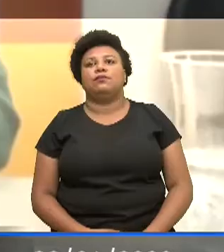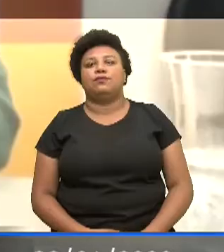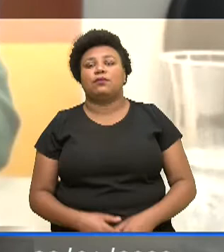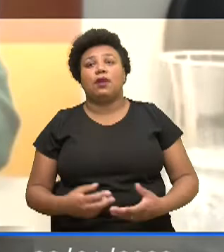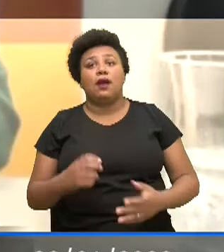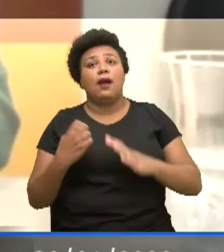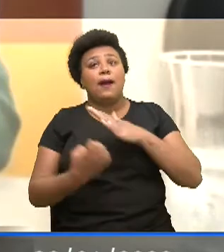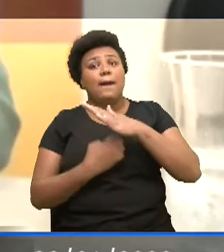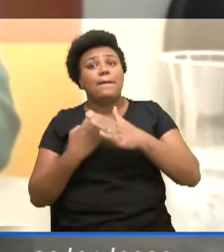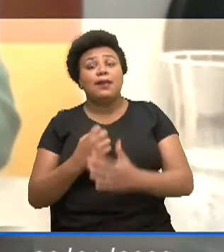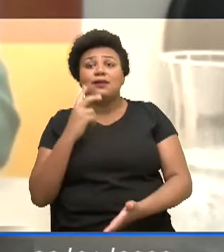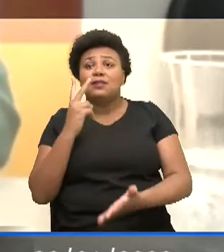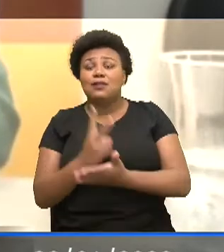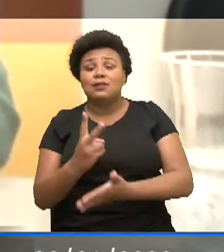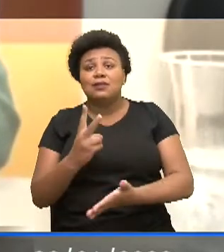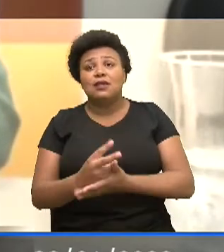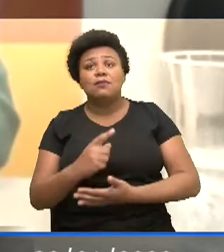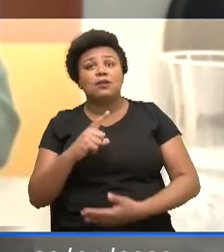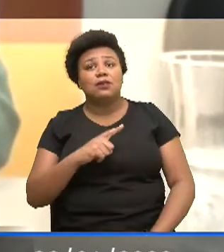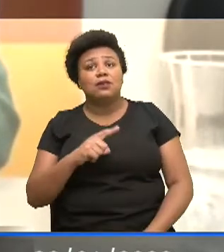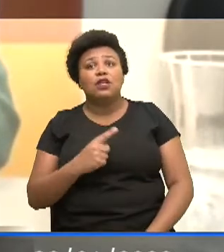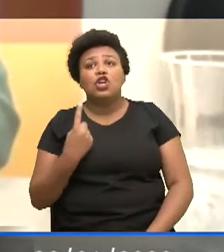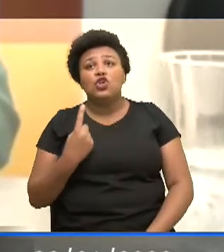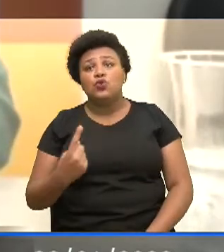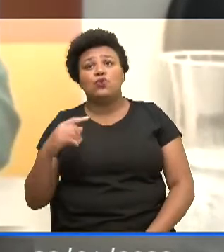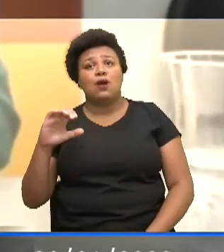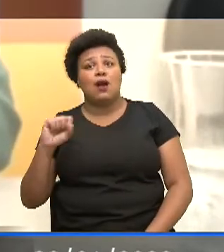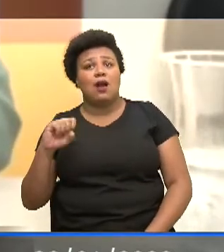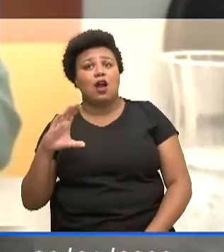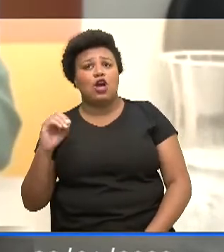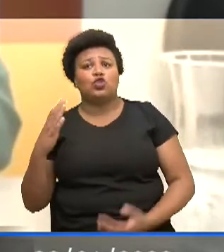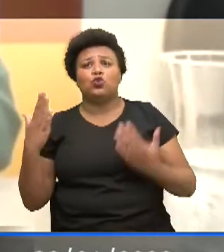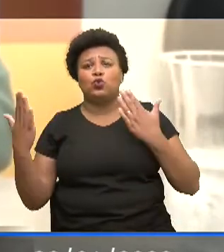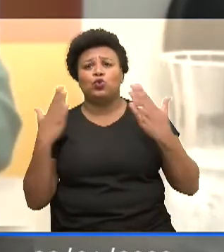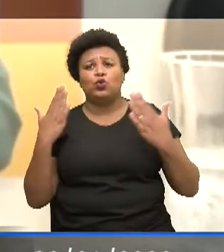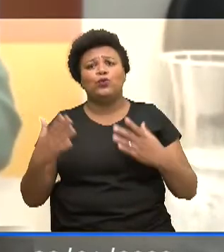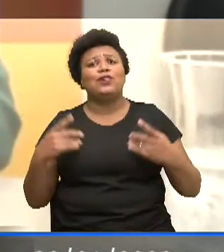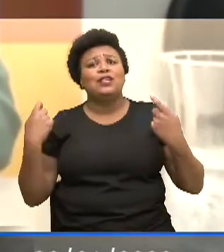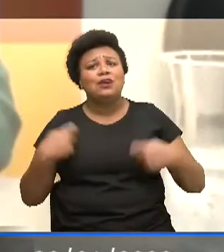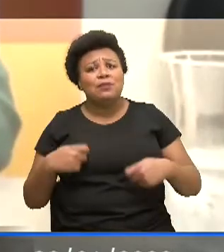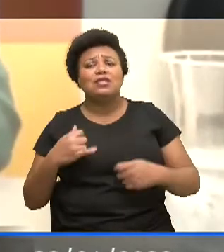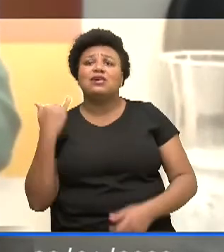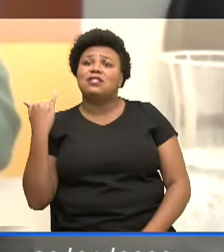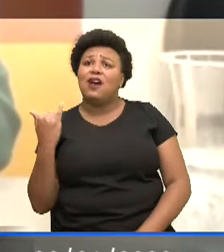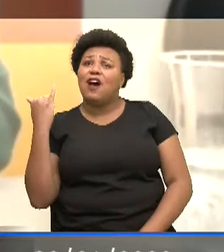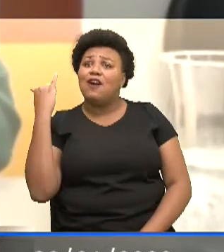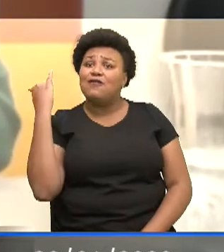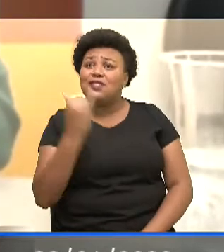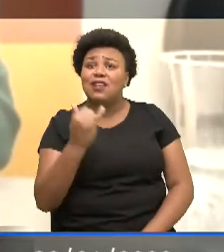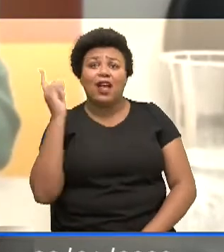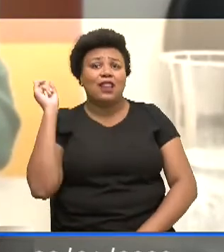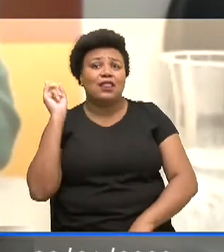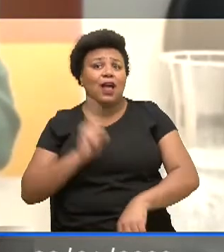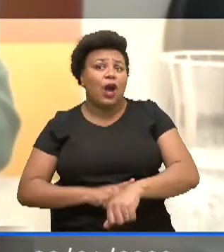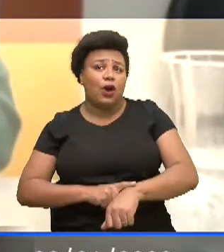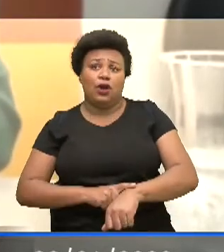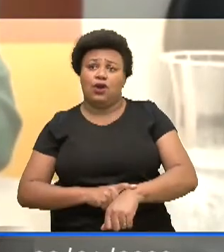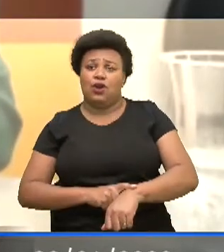que tiver um caso suspeito, ela tem que informar